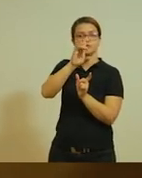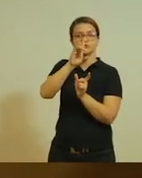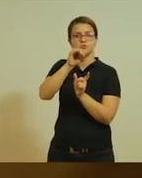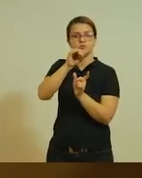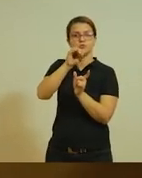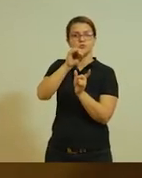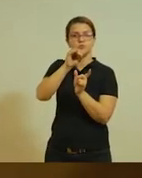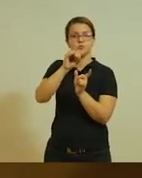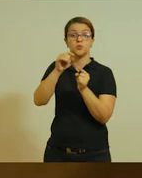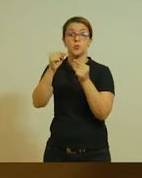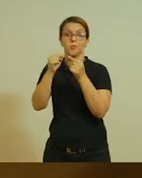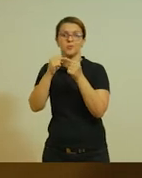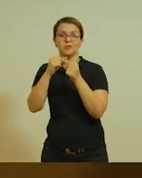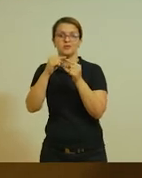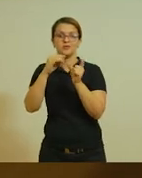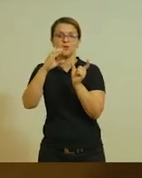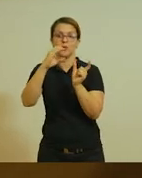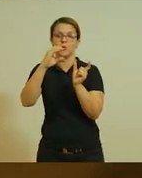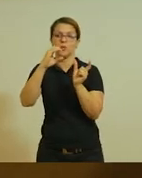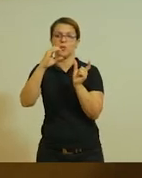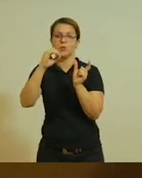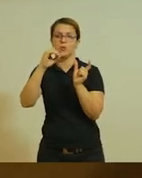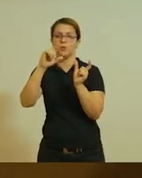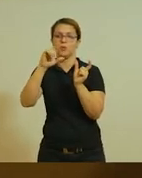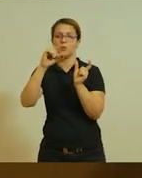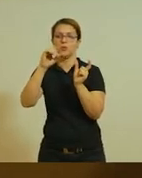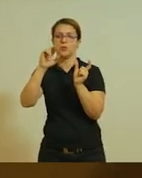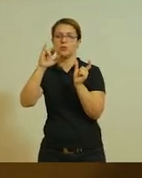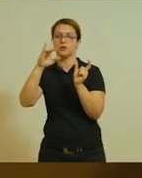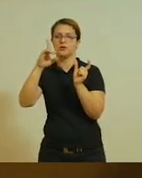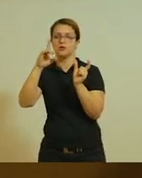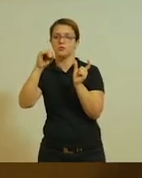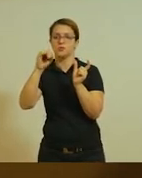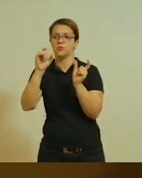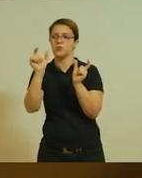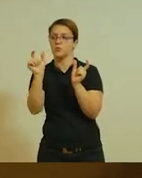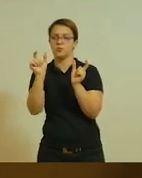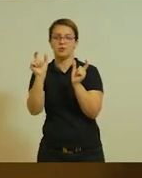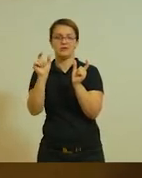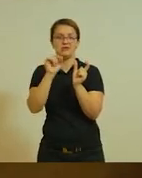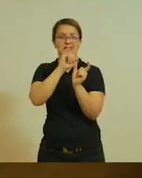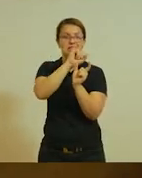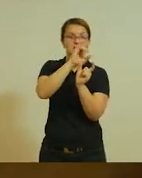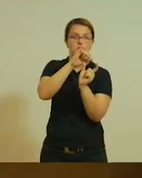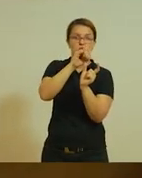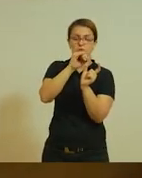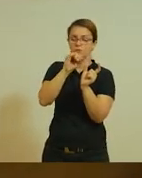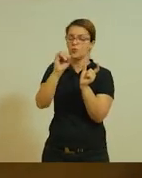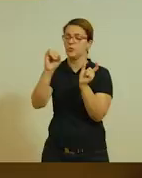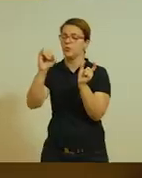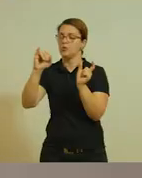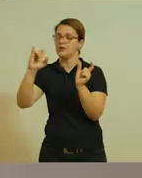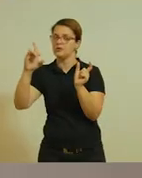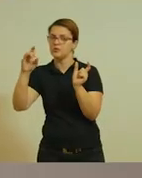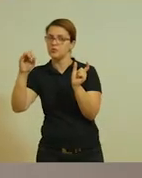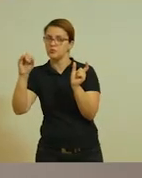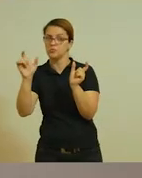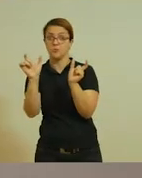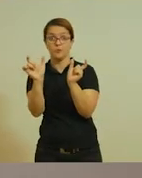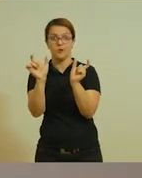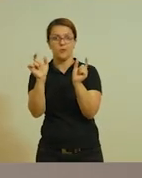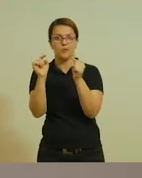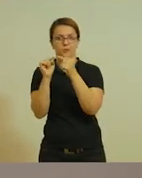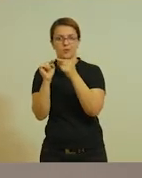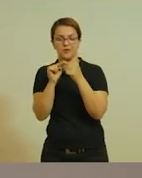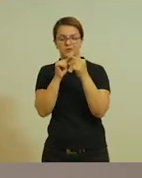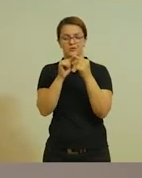Eu até pintei aqui, ó, para elas observarem. Ido. É uma descoberta bem interessante para a criança. Para a gente parece muito simples,